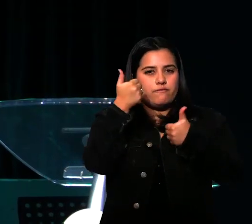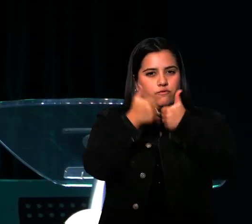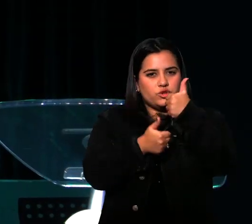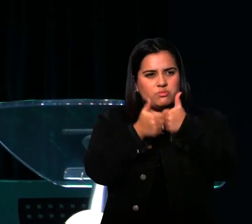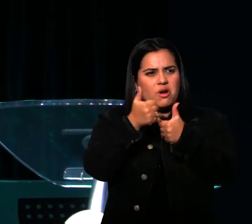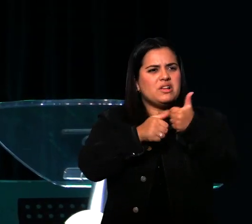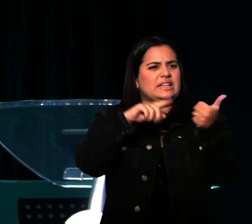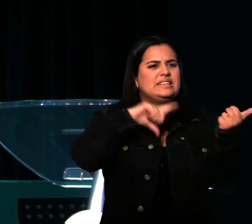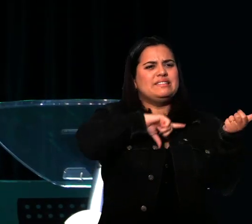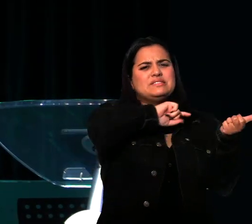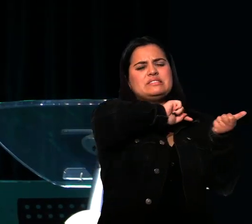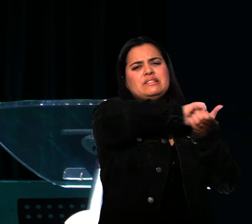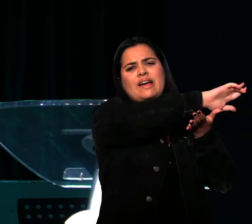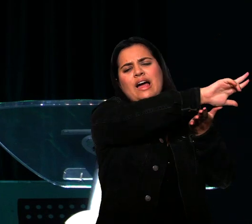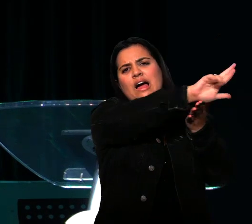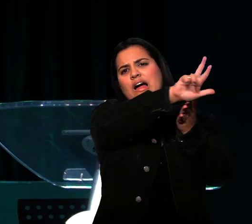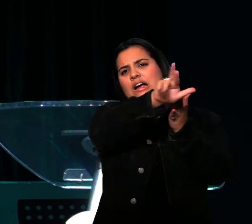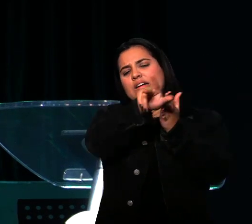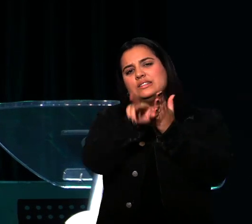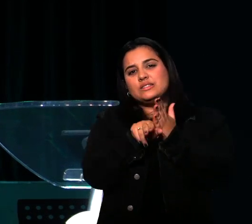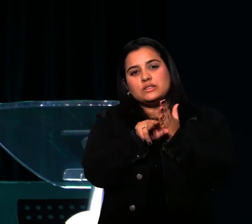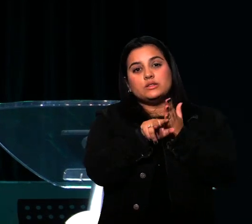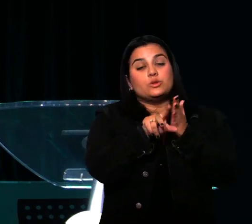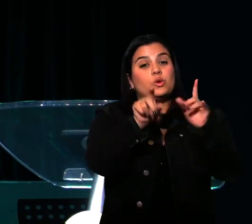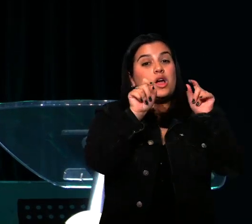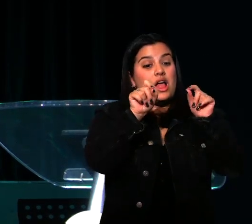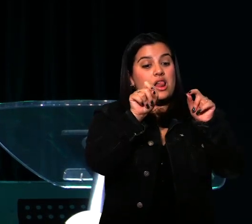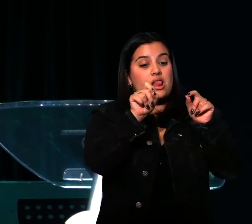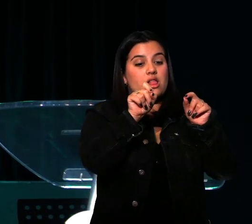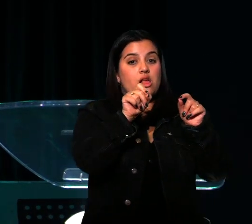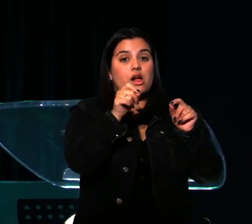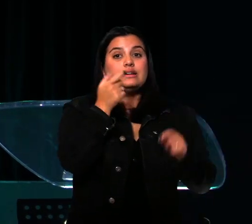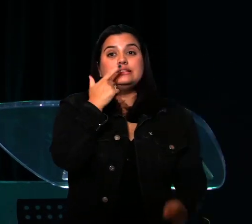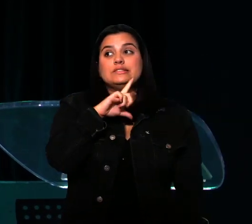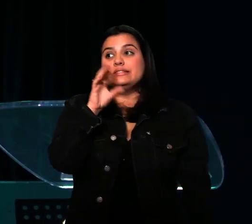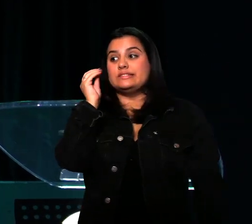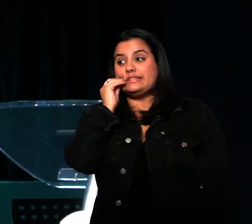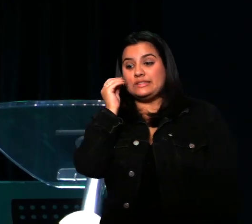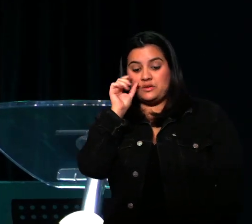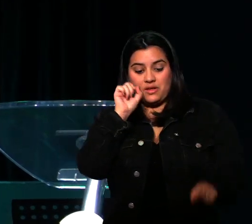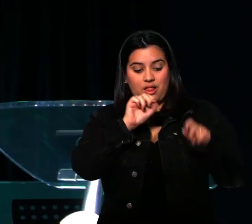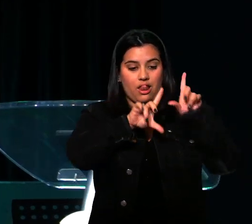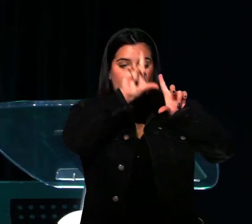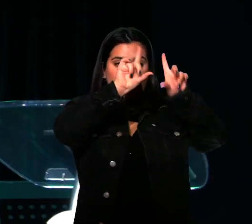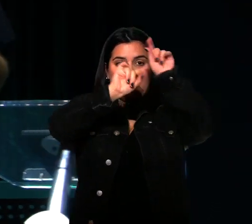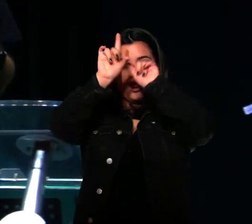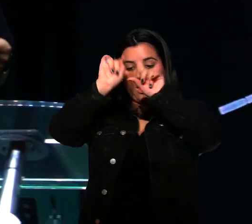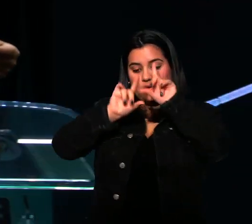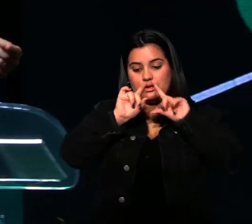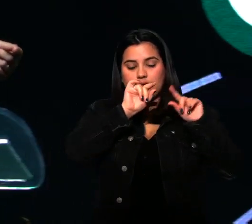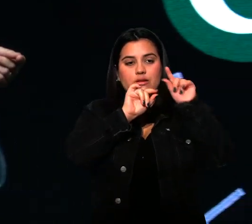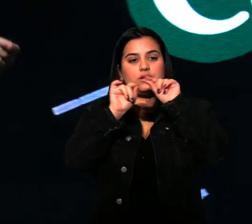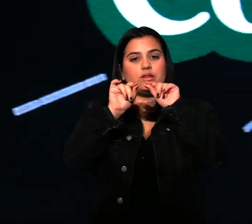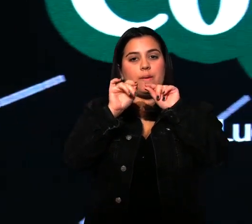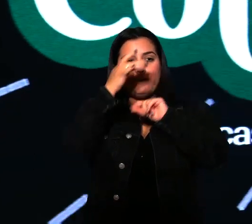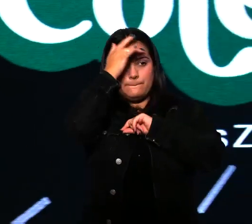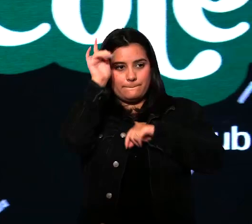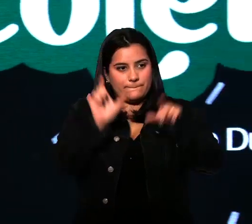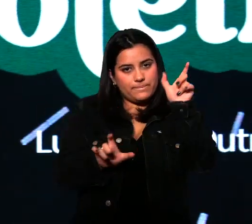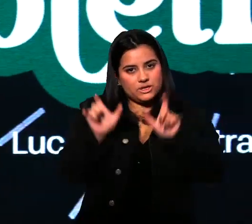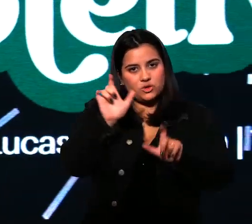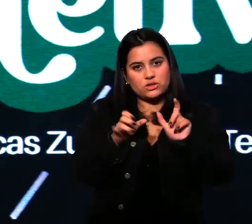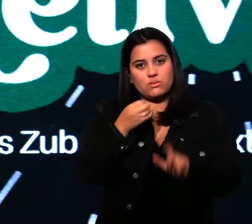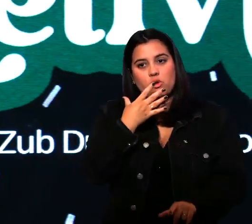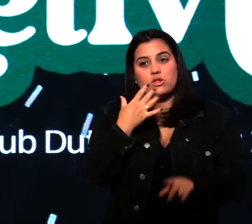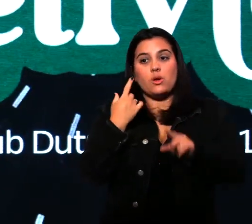tentaram juntar muitas estrelas juntas, não deram certo. Por quê? Às vezes, algumas